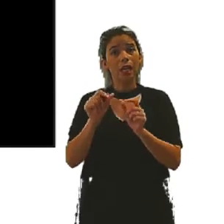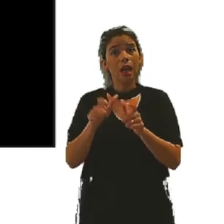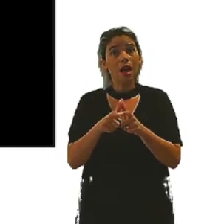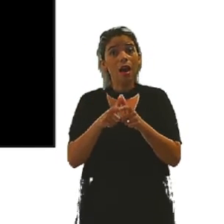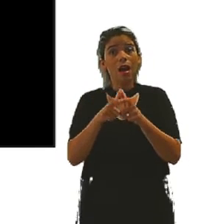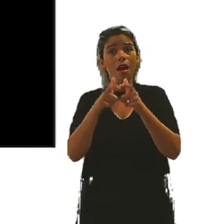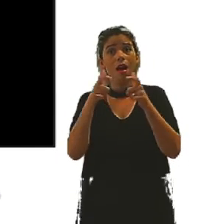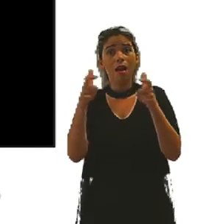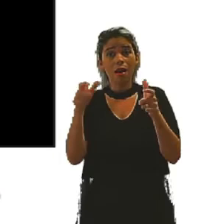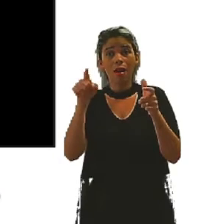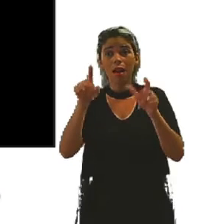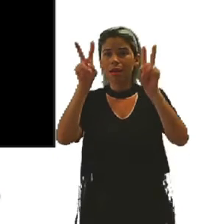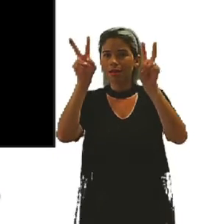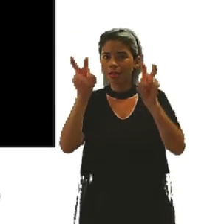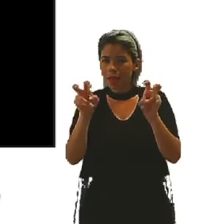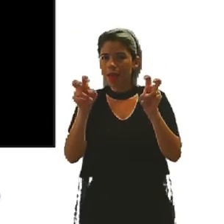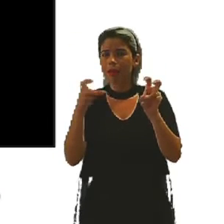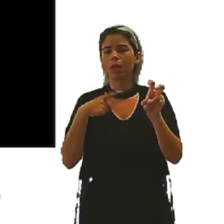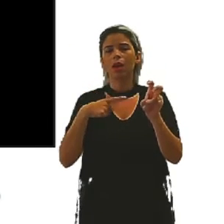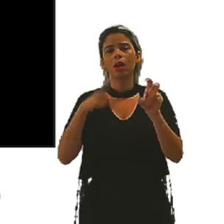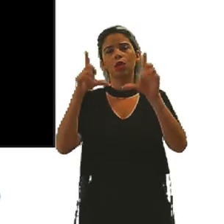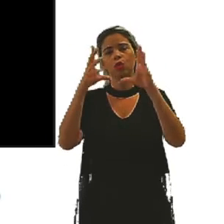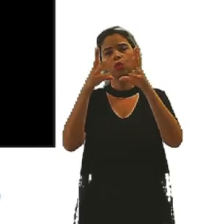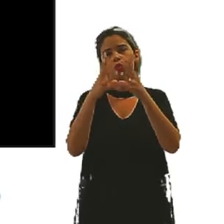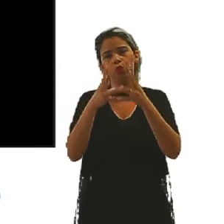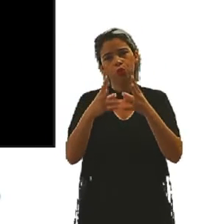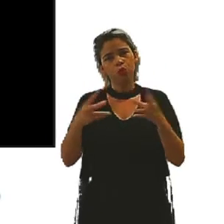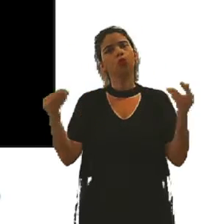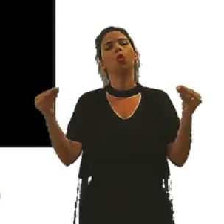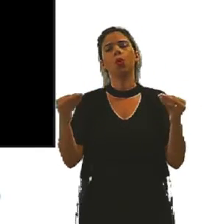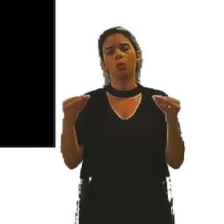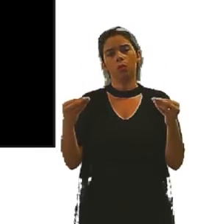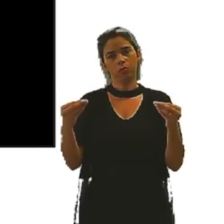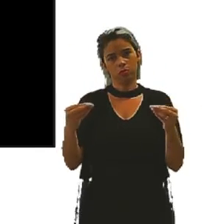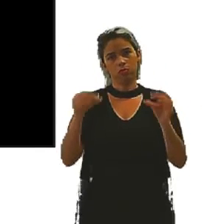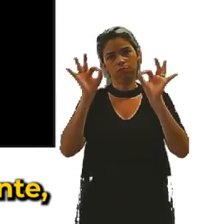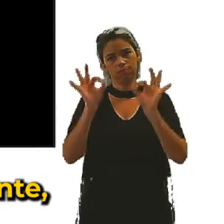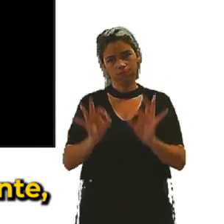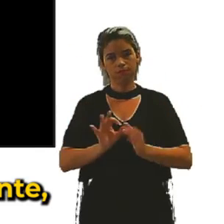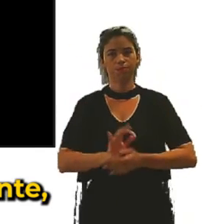que essa violência ela seja diluída cada vez mais.